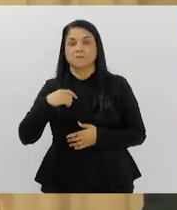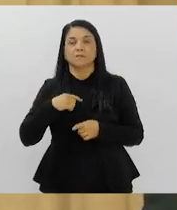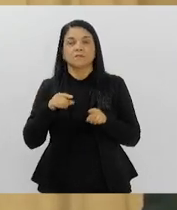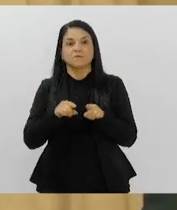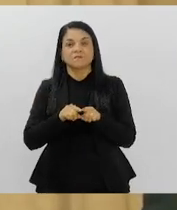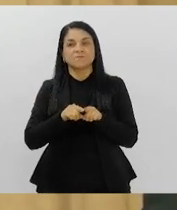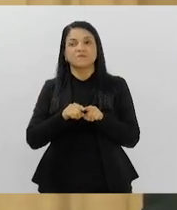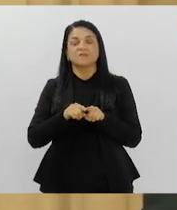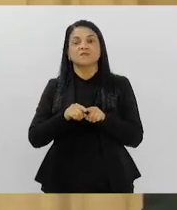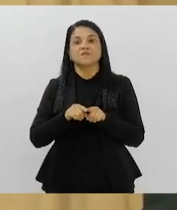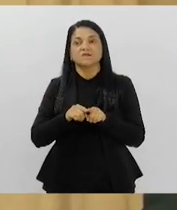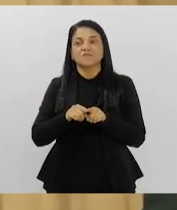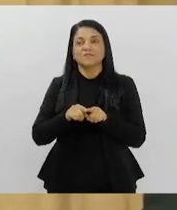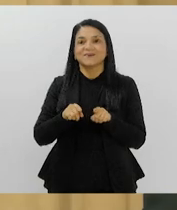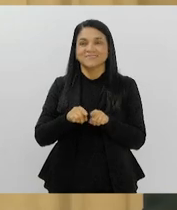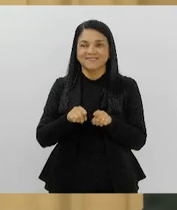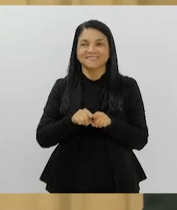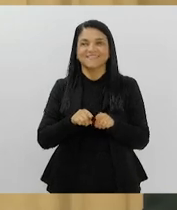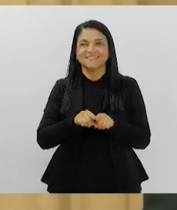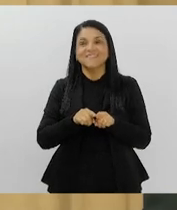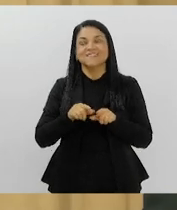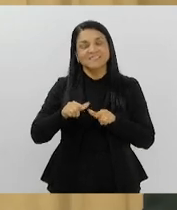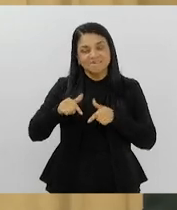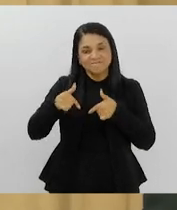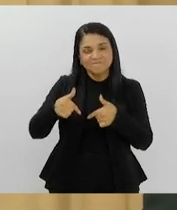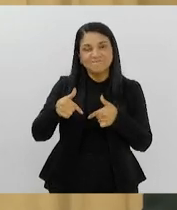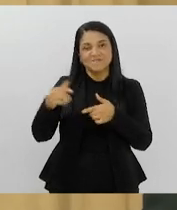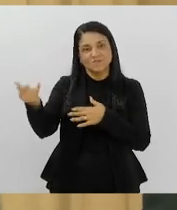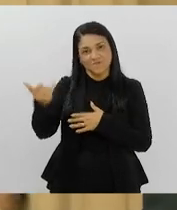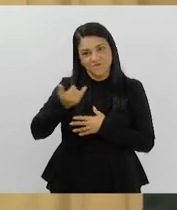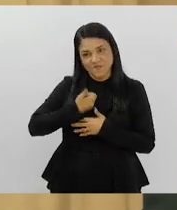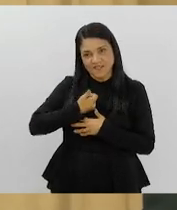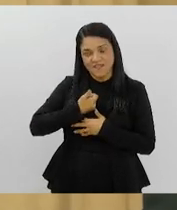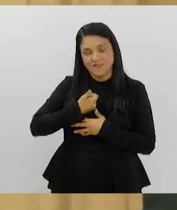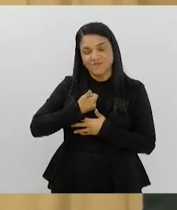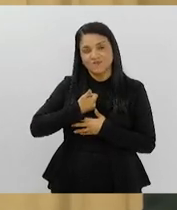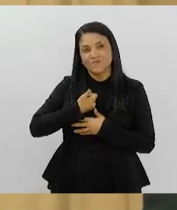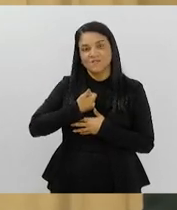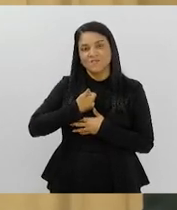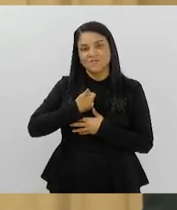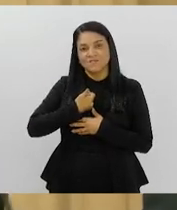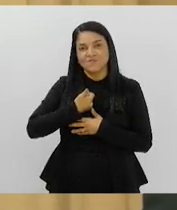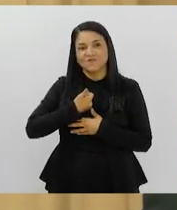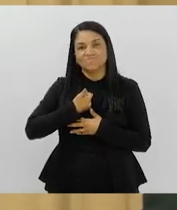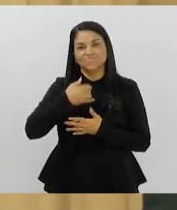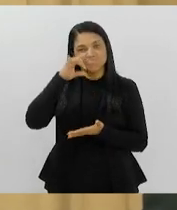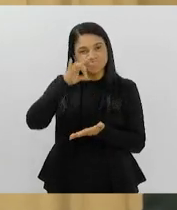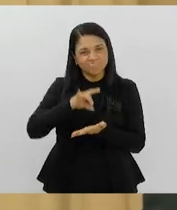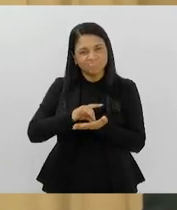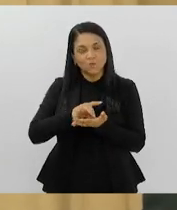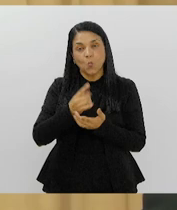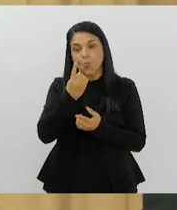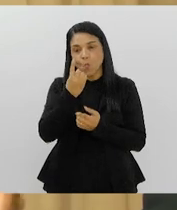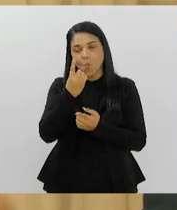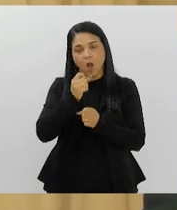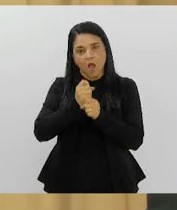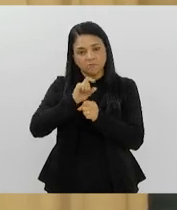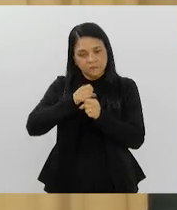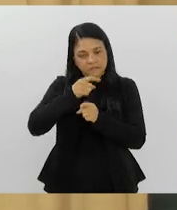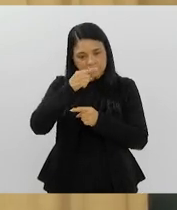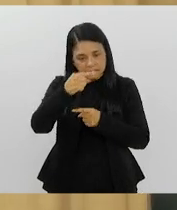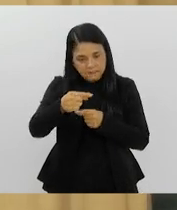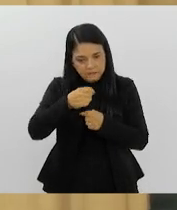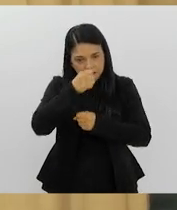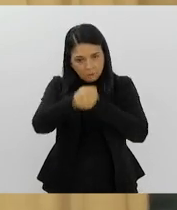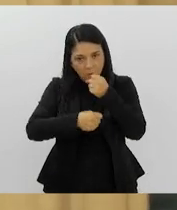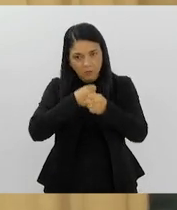e foi uma experiência impactante. E lá me disseram uma verdade que, um ano depois, se provou profunda,